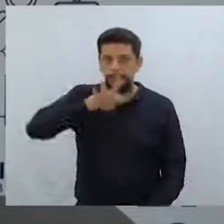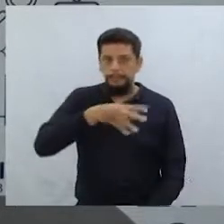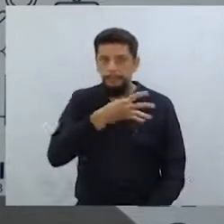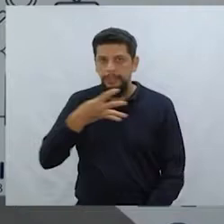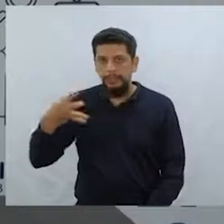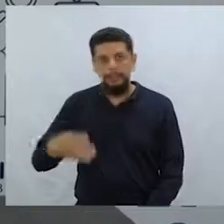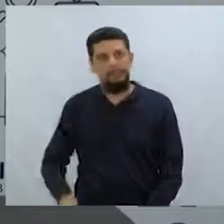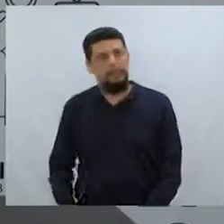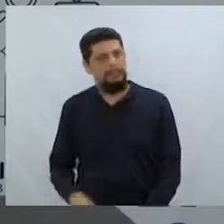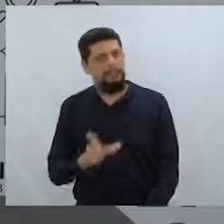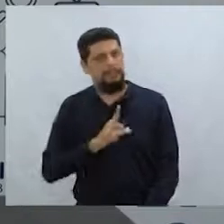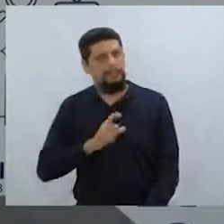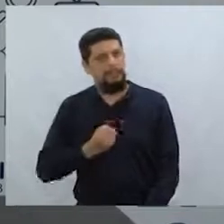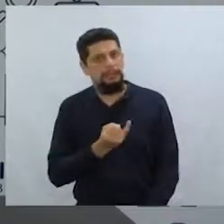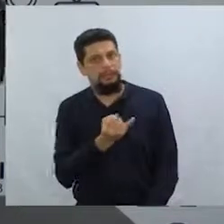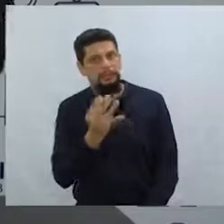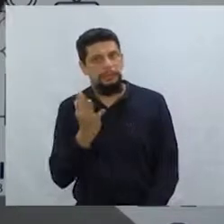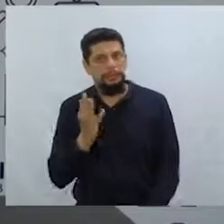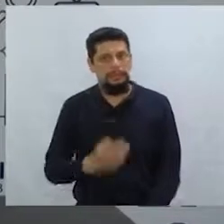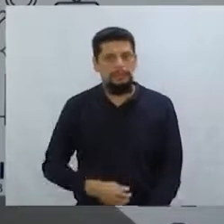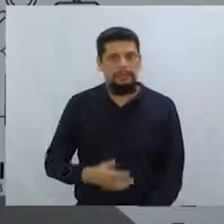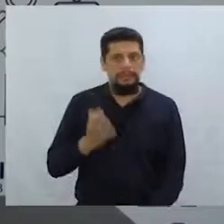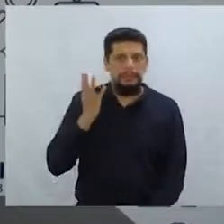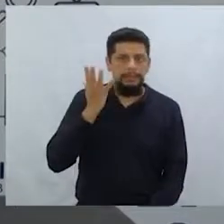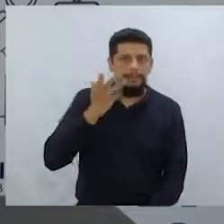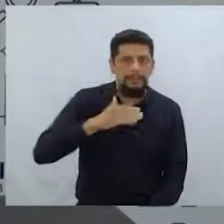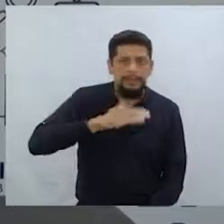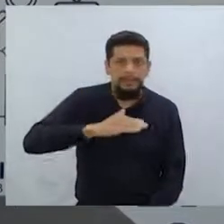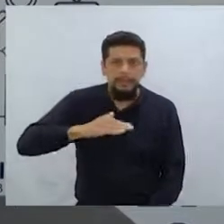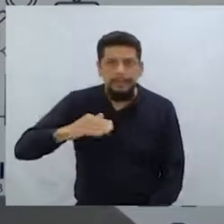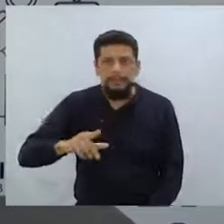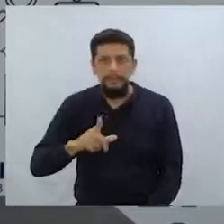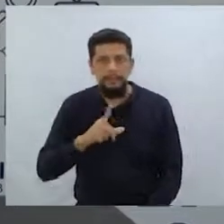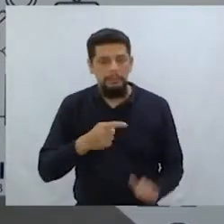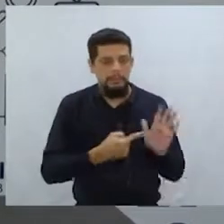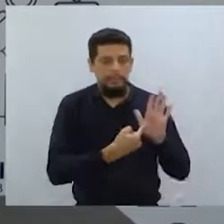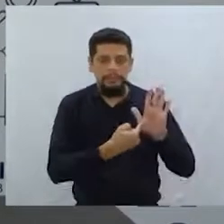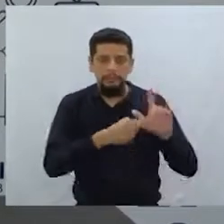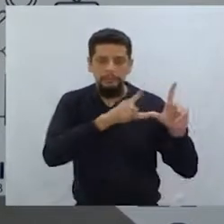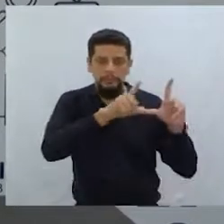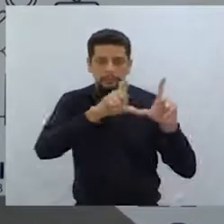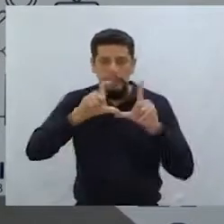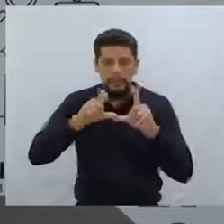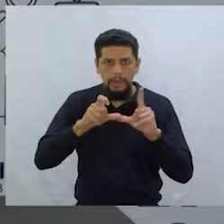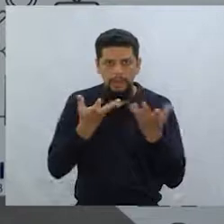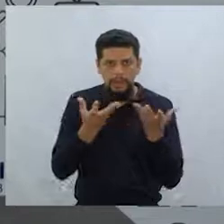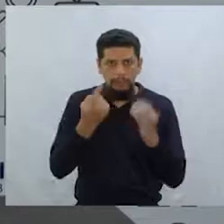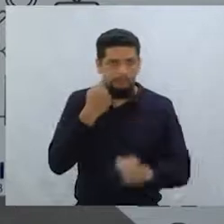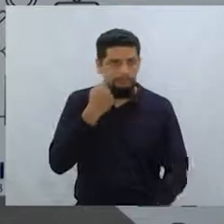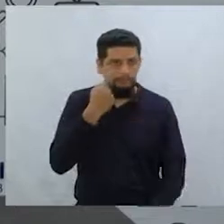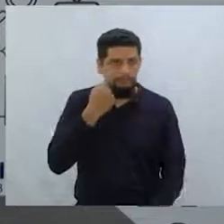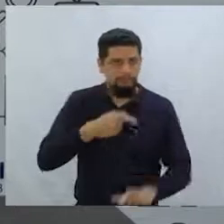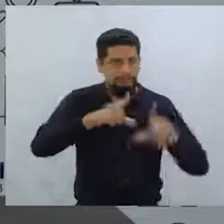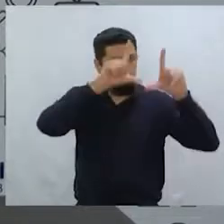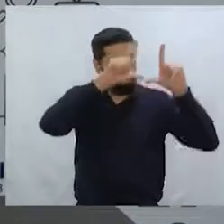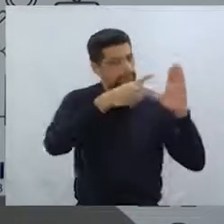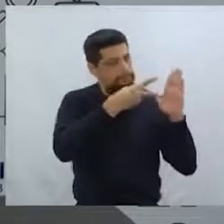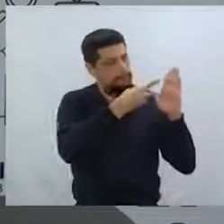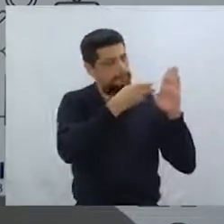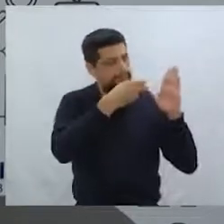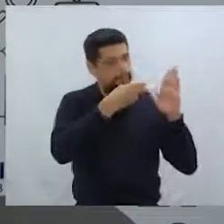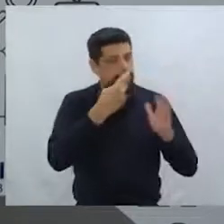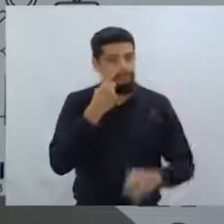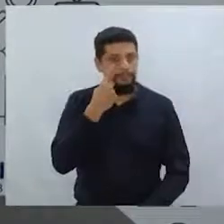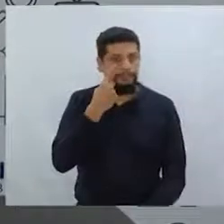Tiveram algumas crianças que nos mandaram os seus animais de estimação em fotos. E eu quero que vocês vejam aí na